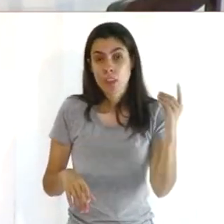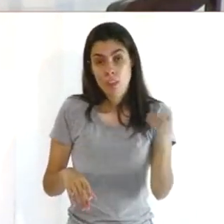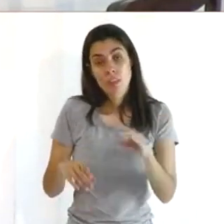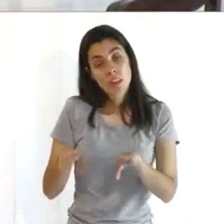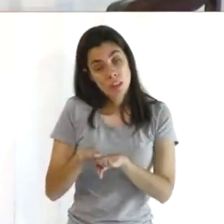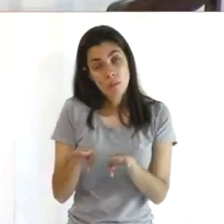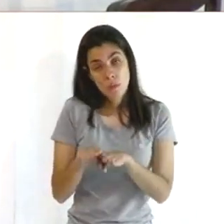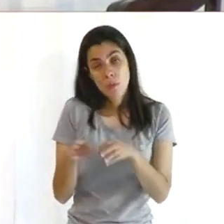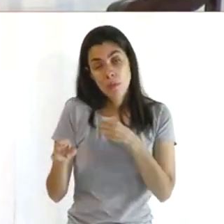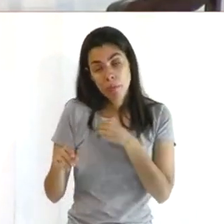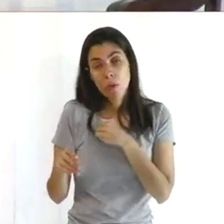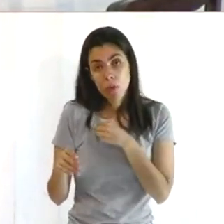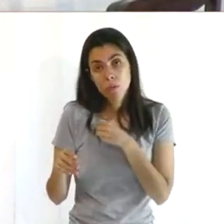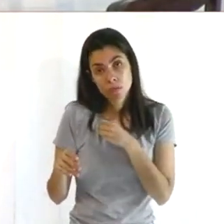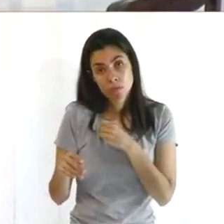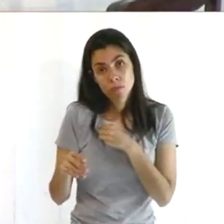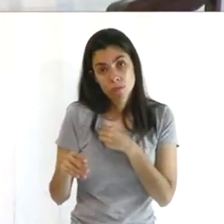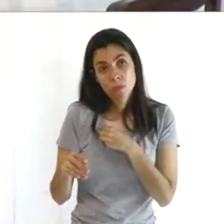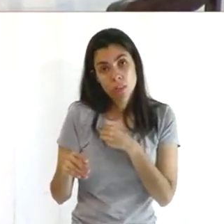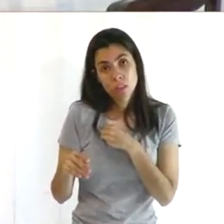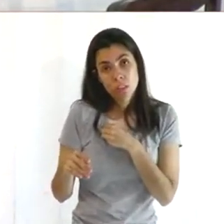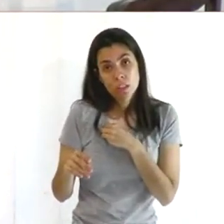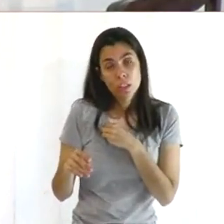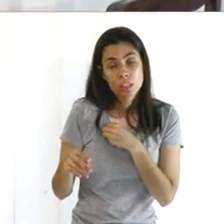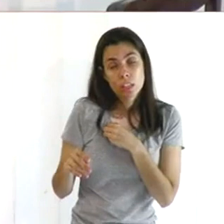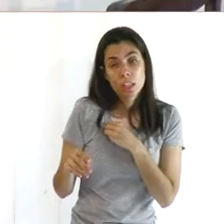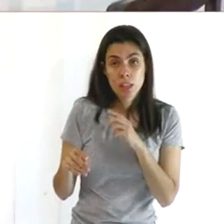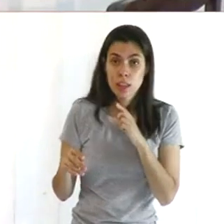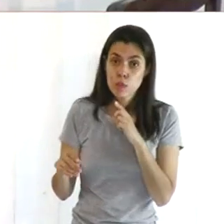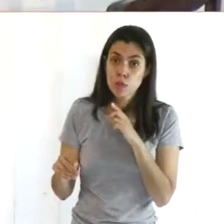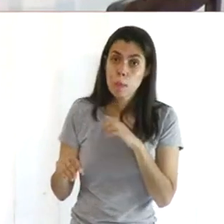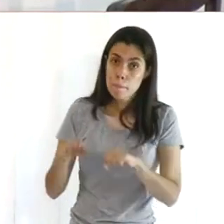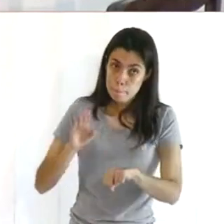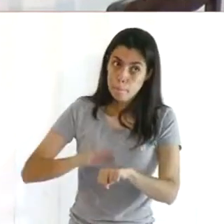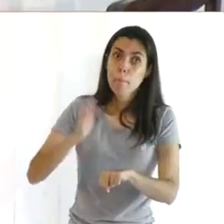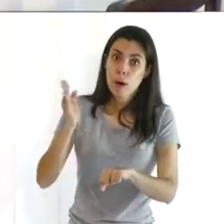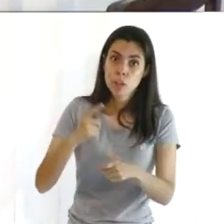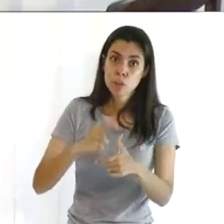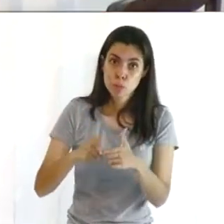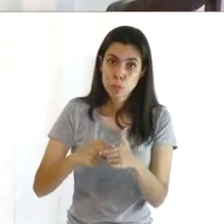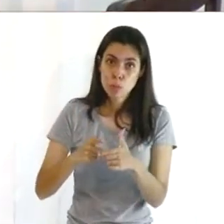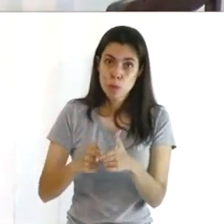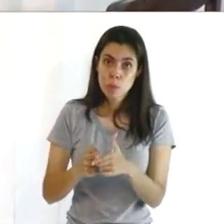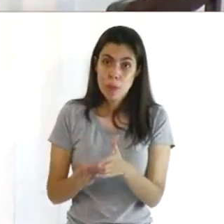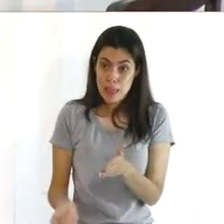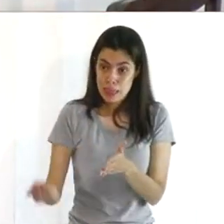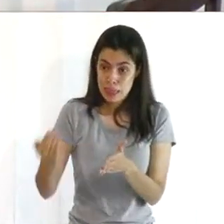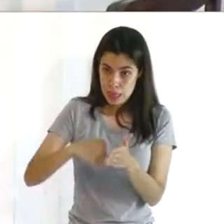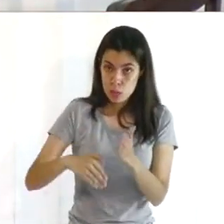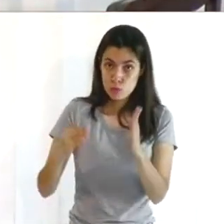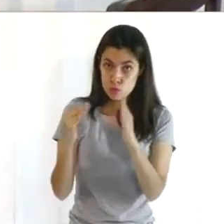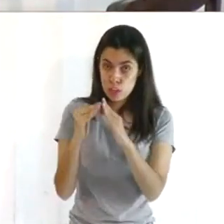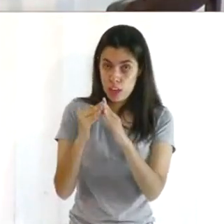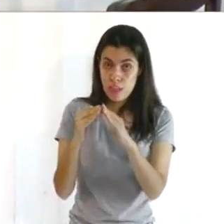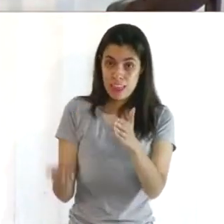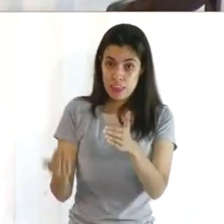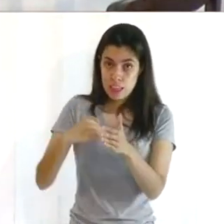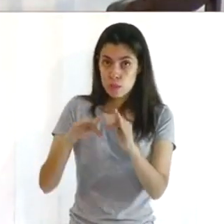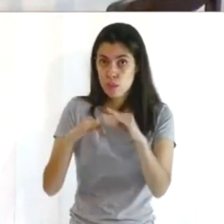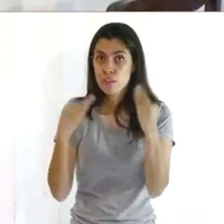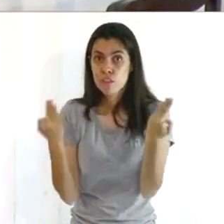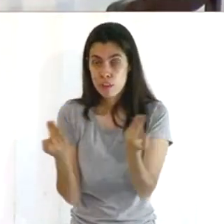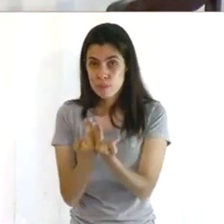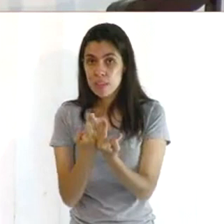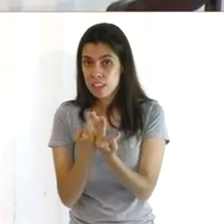seus pecados. Ele enfrentou muitos inimigos, inclusive dentro da sua própria casa. Quantas